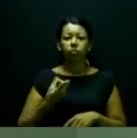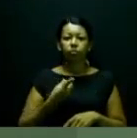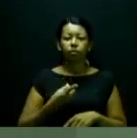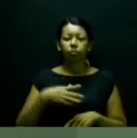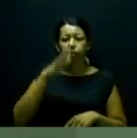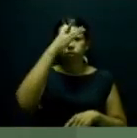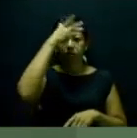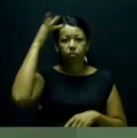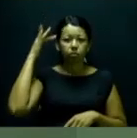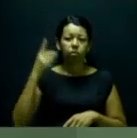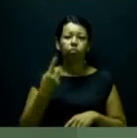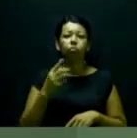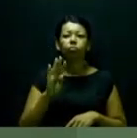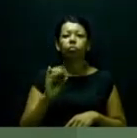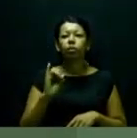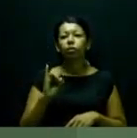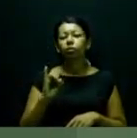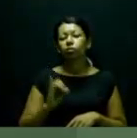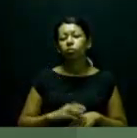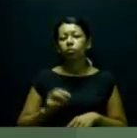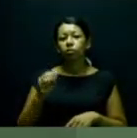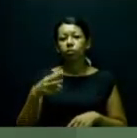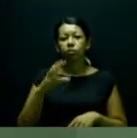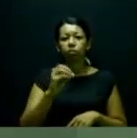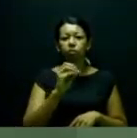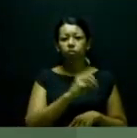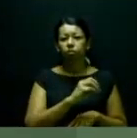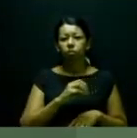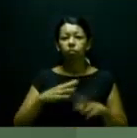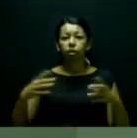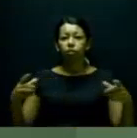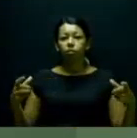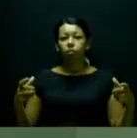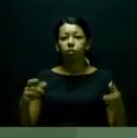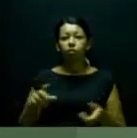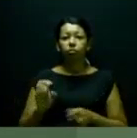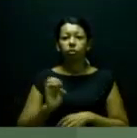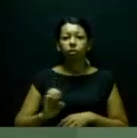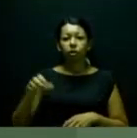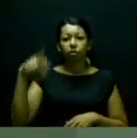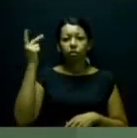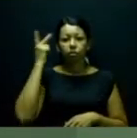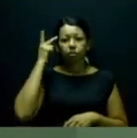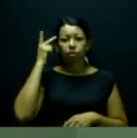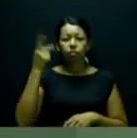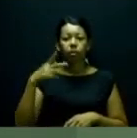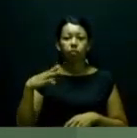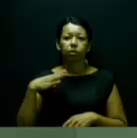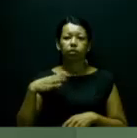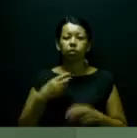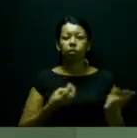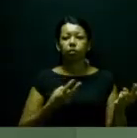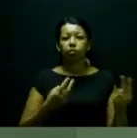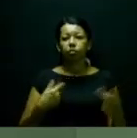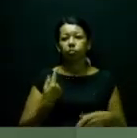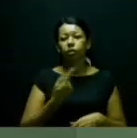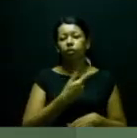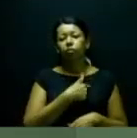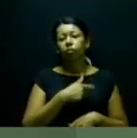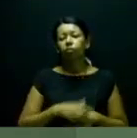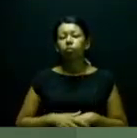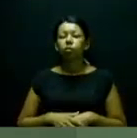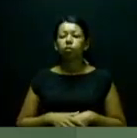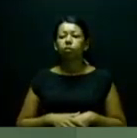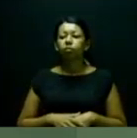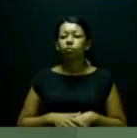um orçamento de 1 bilhão e 300, o maior do estado de São Paulo para uma cidade com a nossa população, uma renda per capita